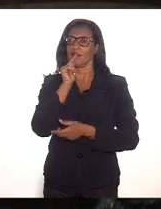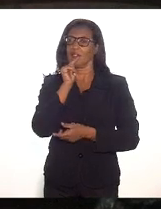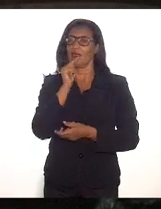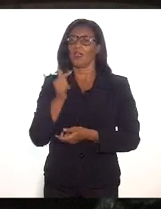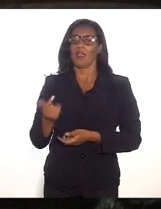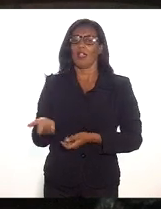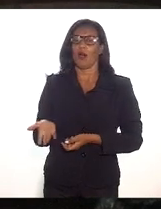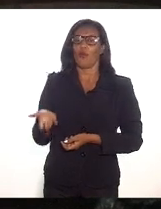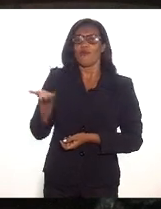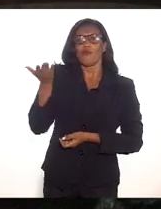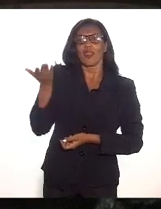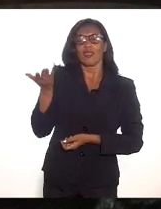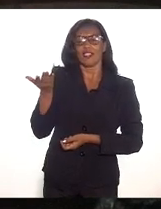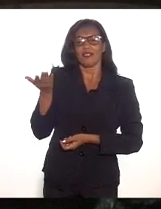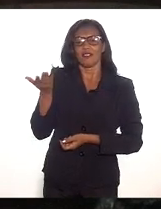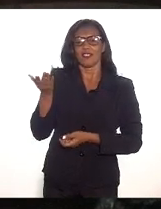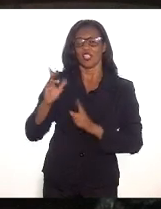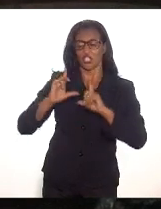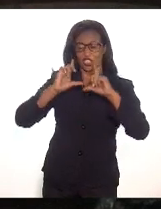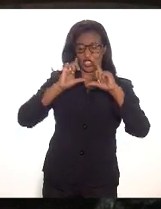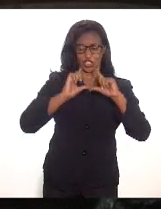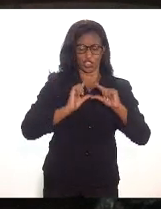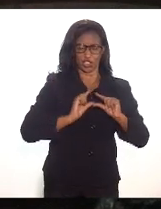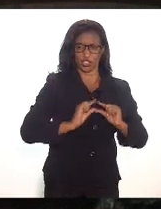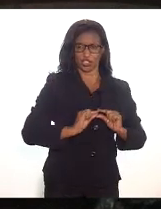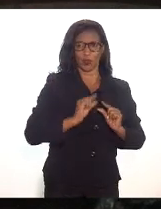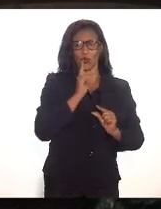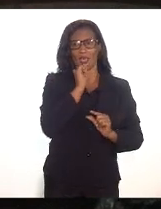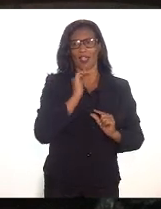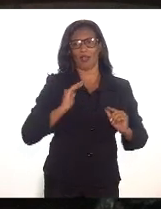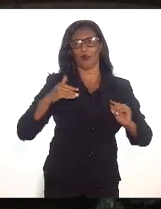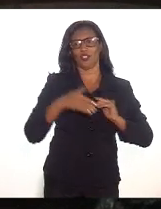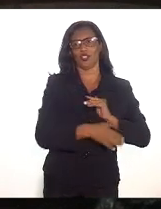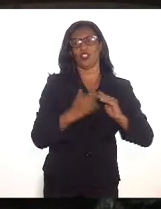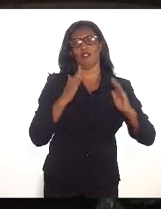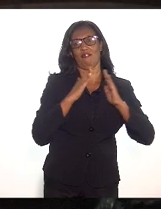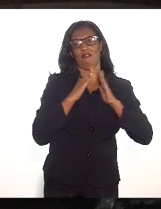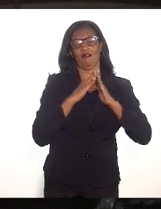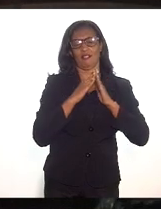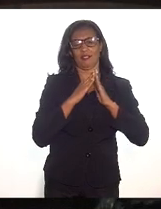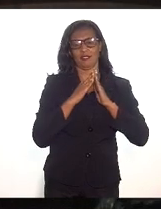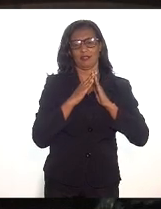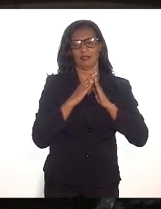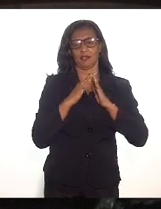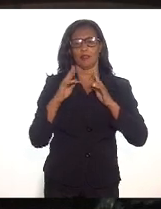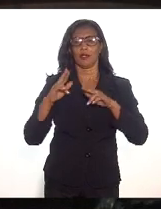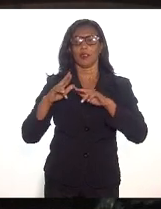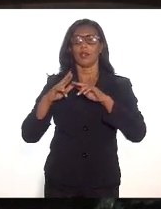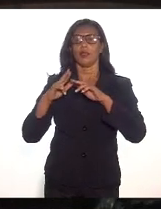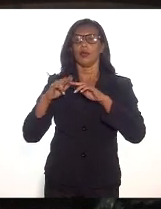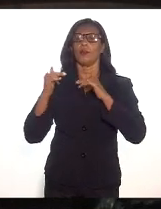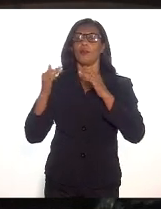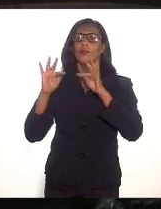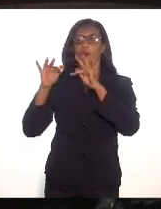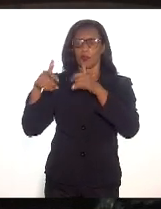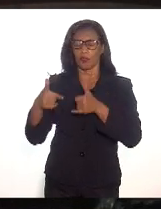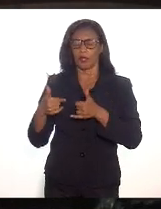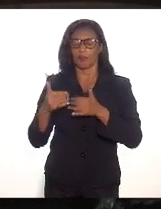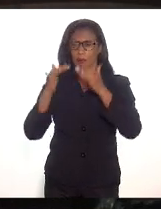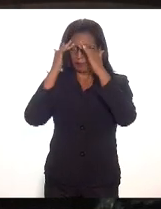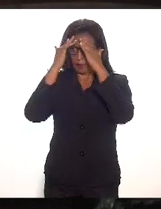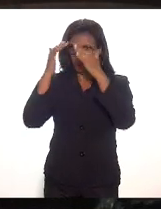de serviço e diminui a possibilidade da água chegar para todos. Por fim, presidente, para respeitar aqui o